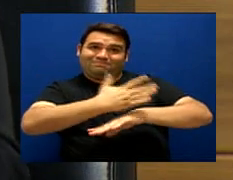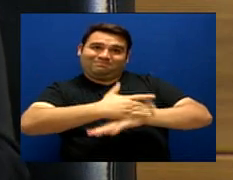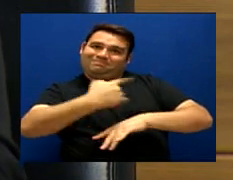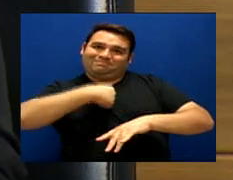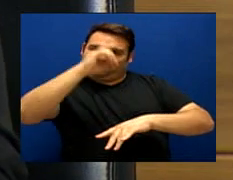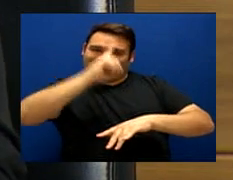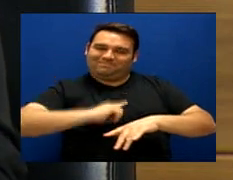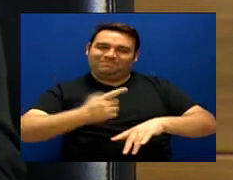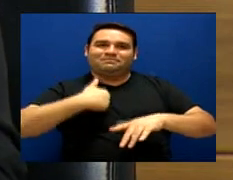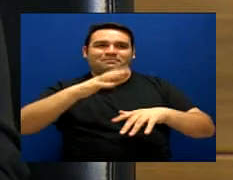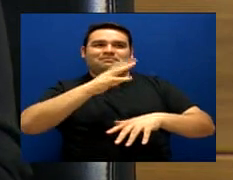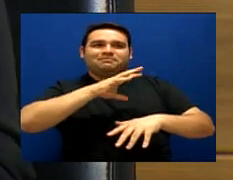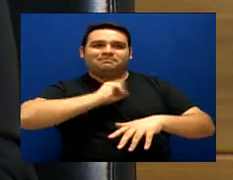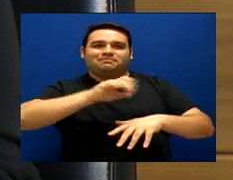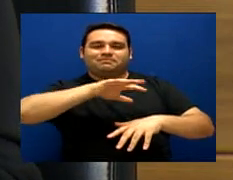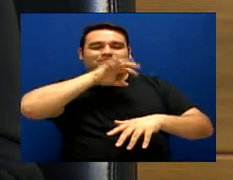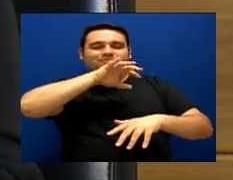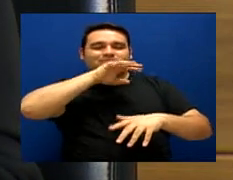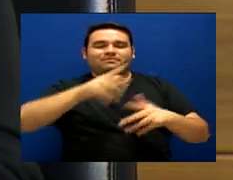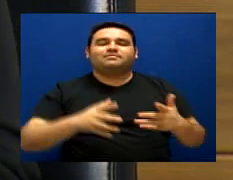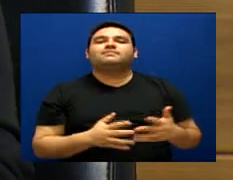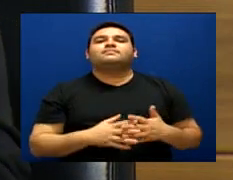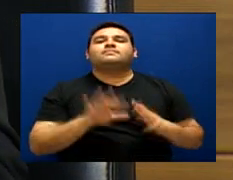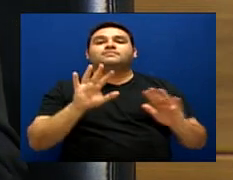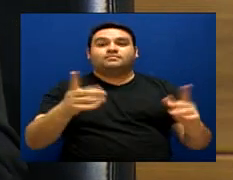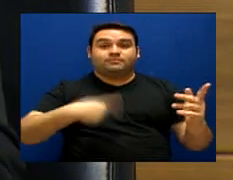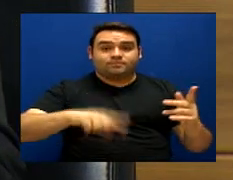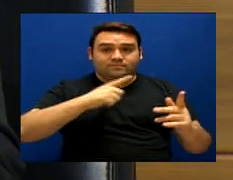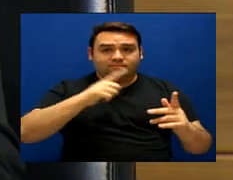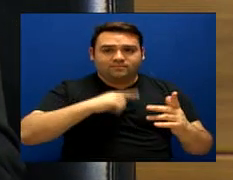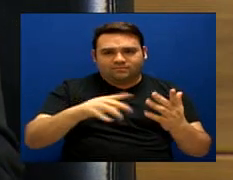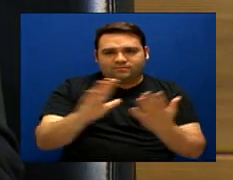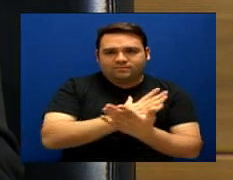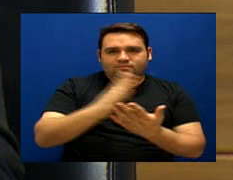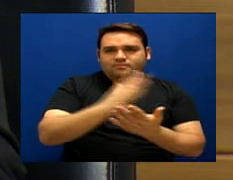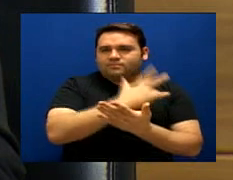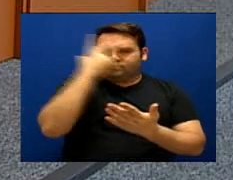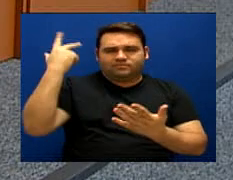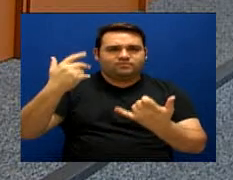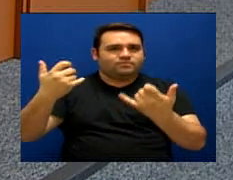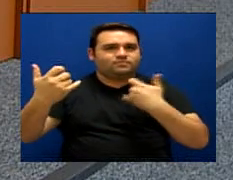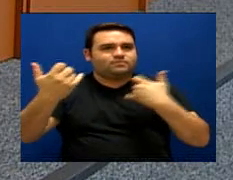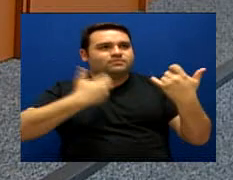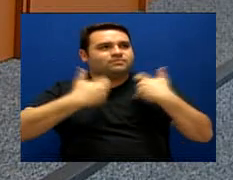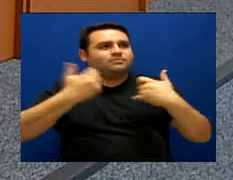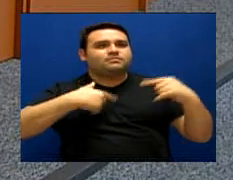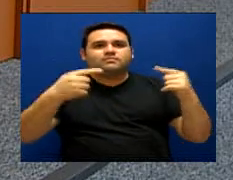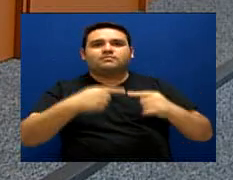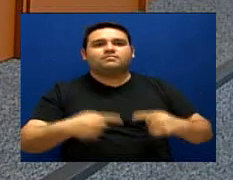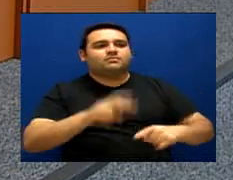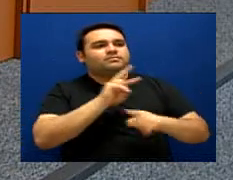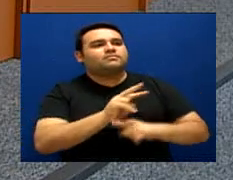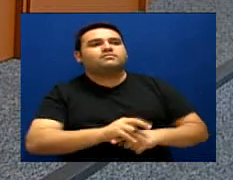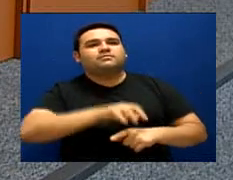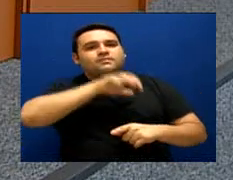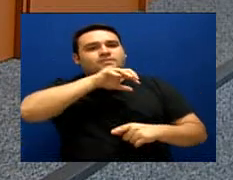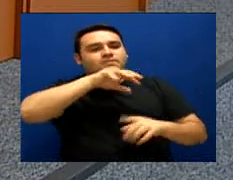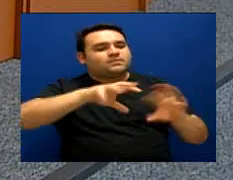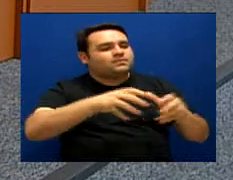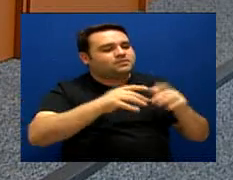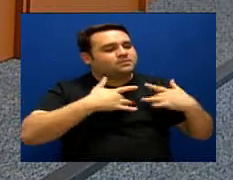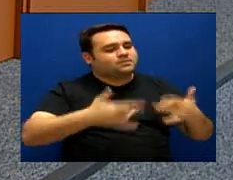em meio à causa animal. Mas nós escutamos algumas pessoas voltadas à proteção animal, algumas